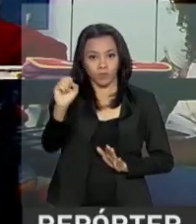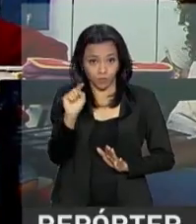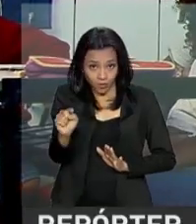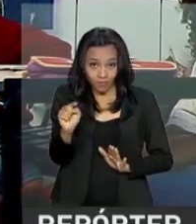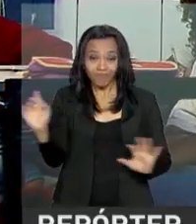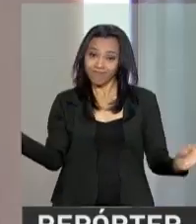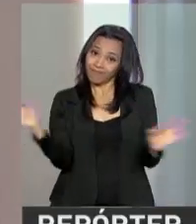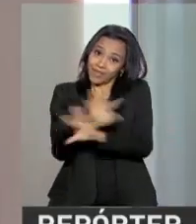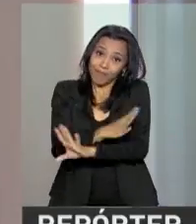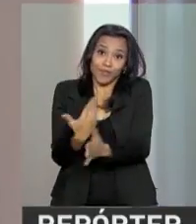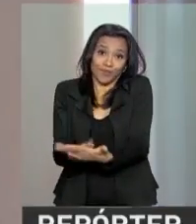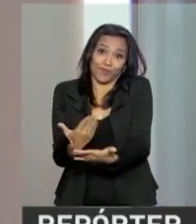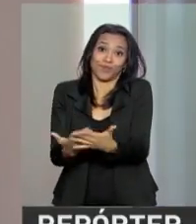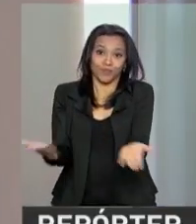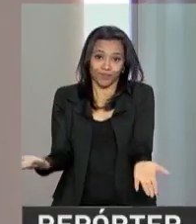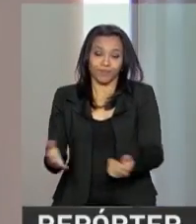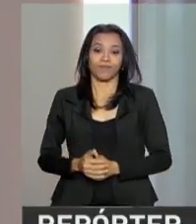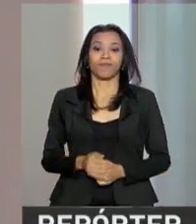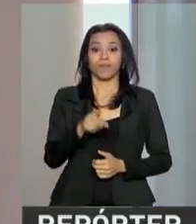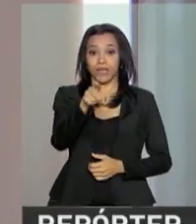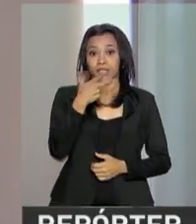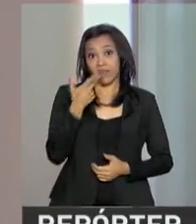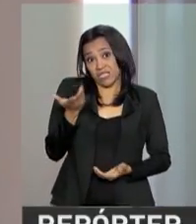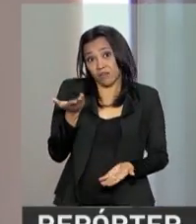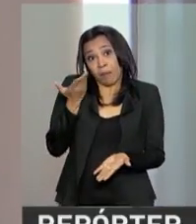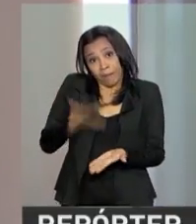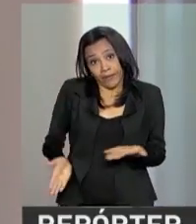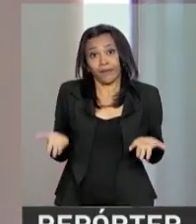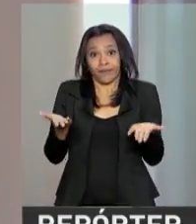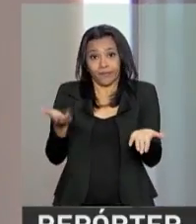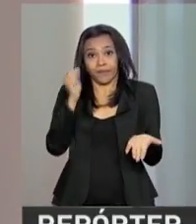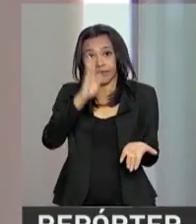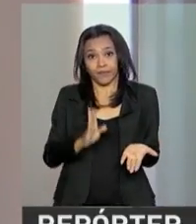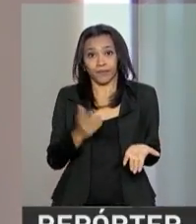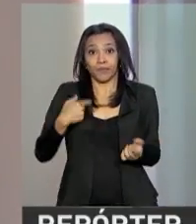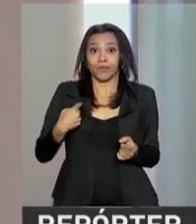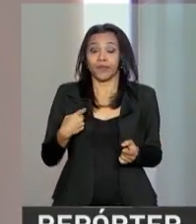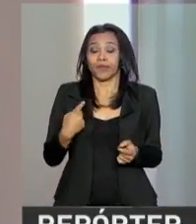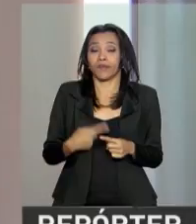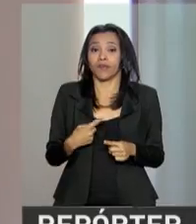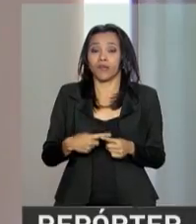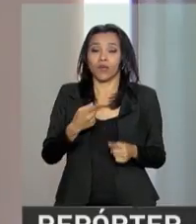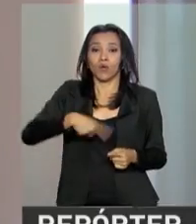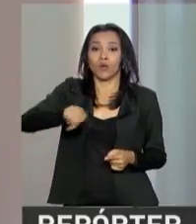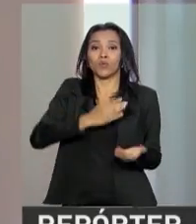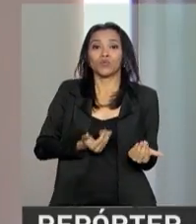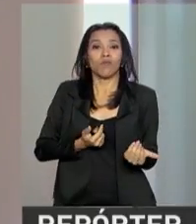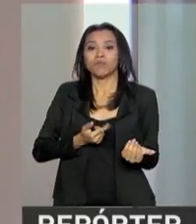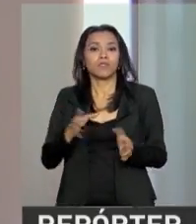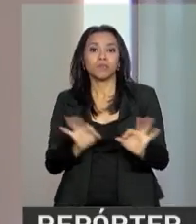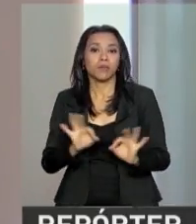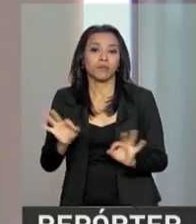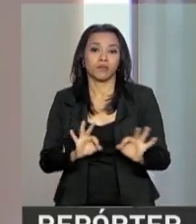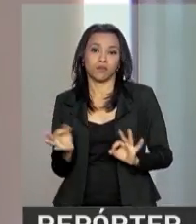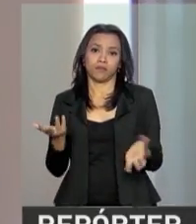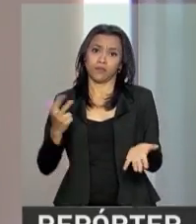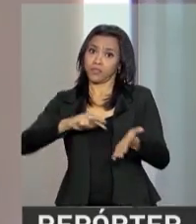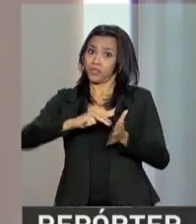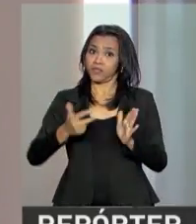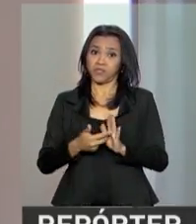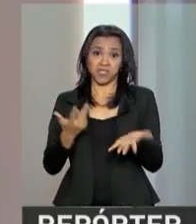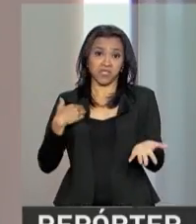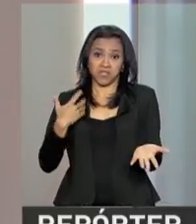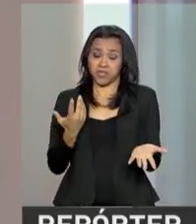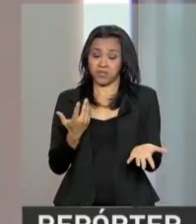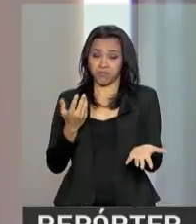concluem o período. Isso é uma perda para o Brasil, porque esse jovem não está se preparando. E o que significa isso? Que o ensino médio não está dando